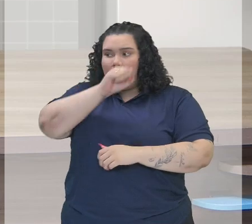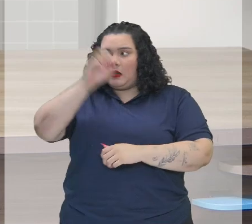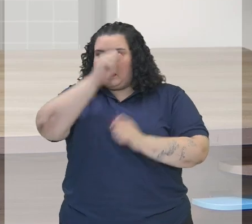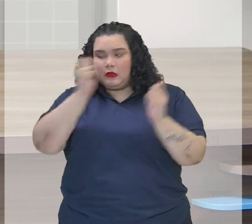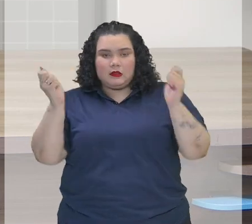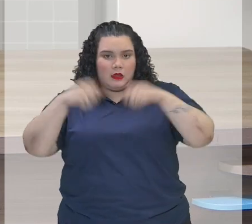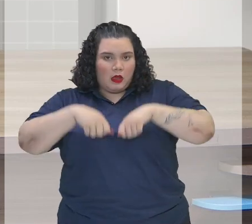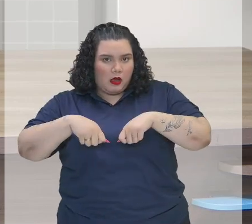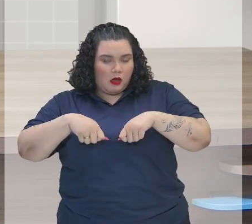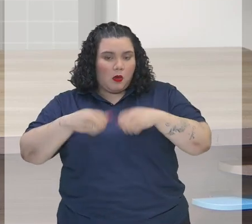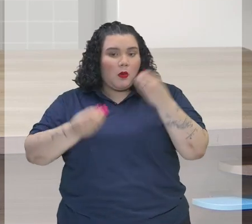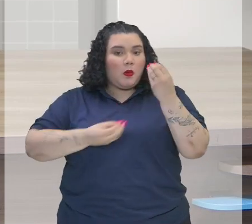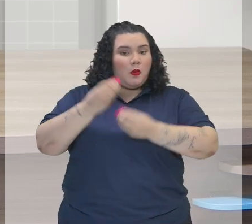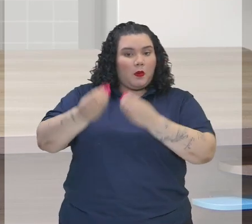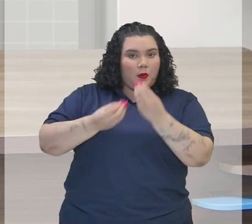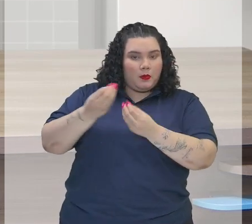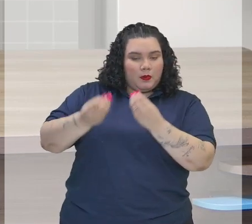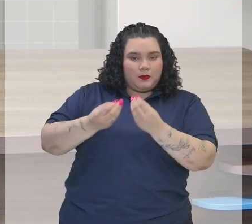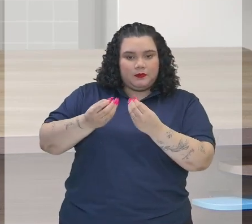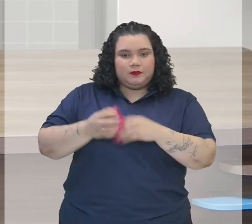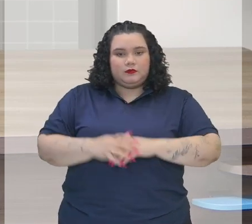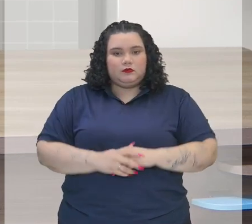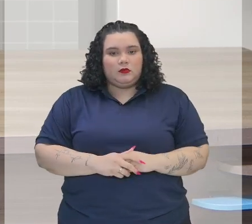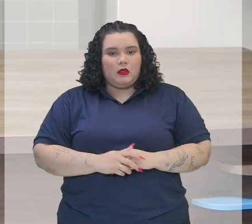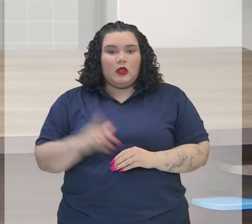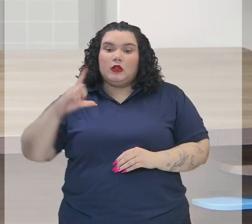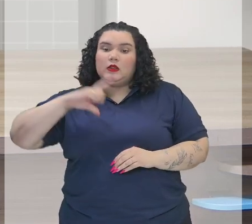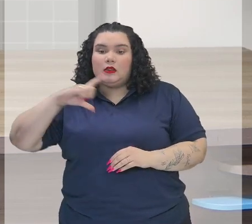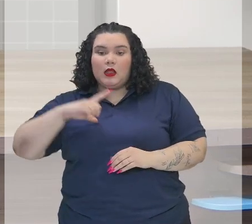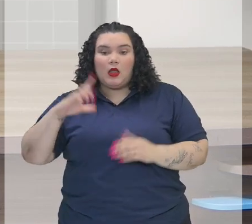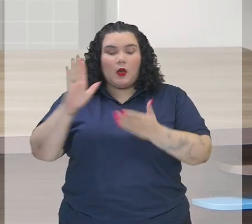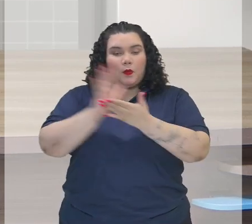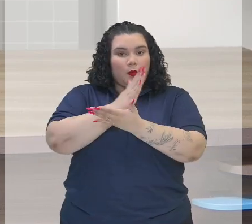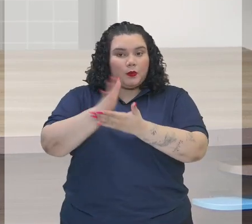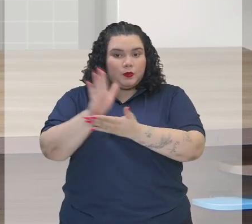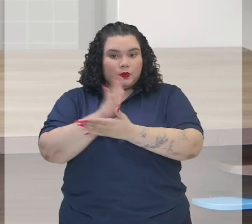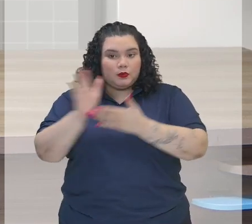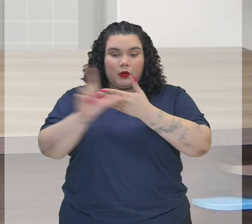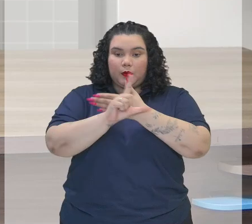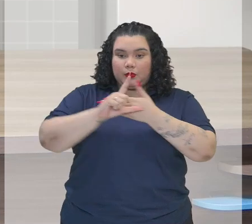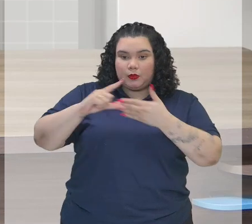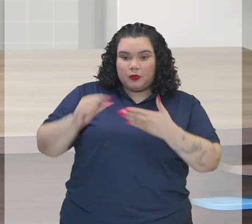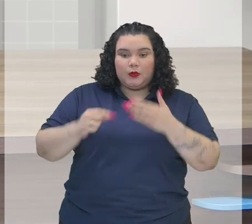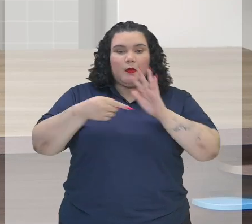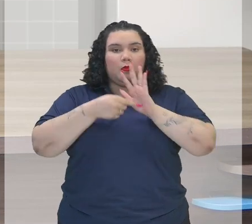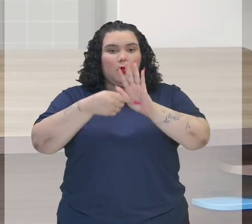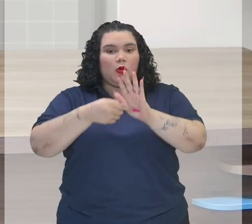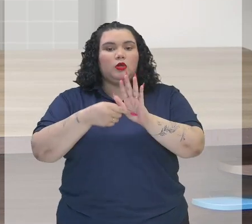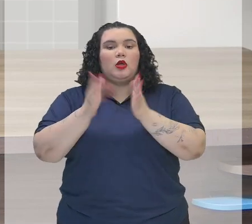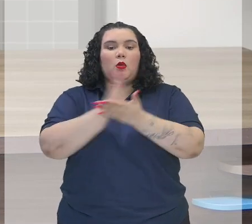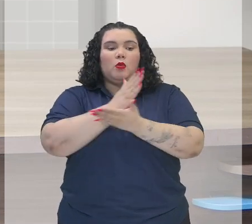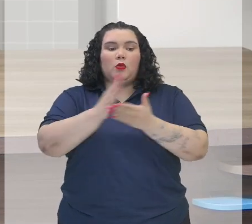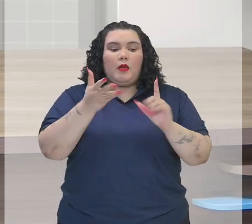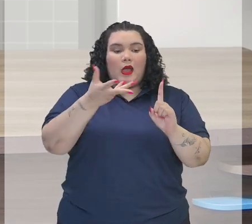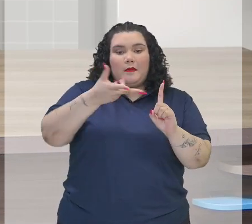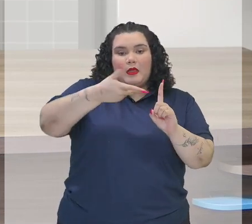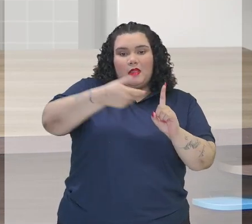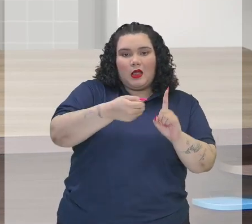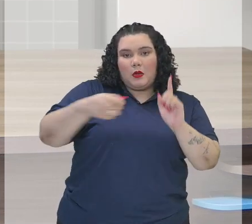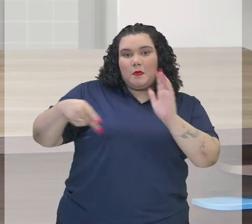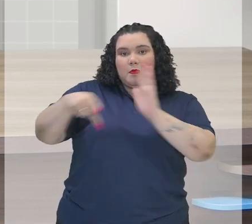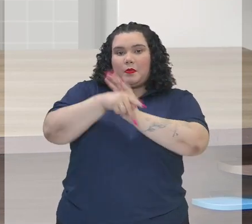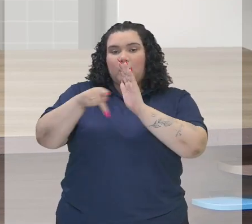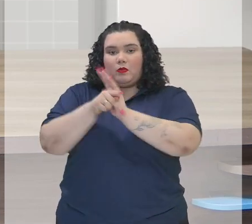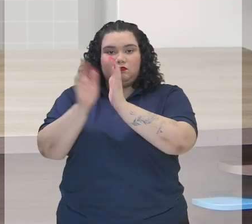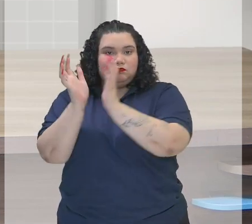consiga pensar sobre pensar? Existem alguns autores que trazem algumas habilidades metacognitivas